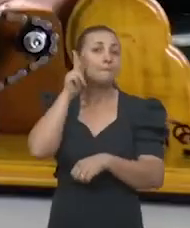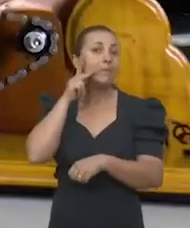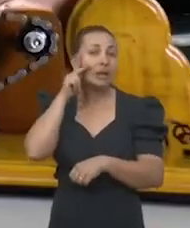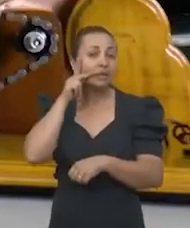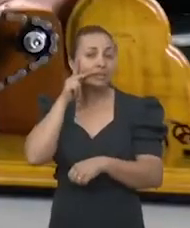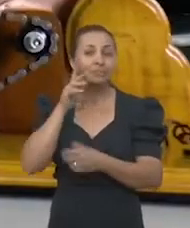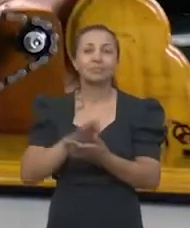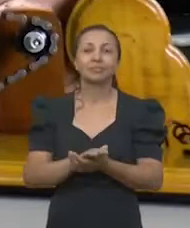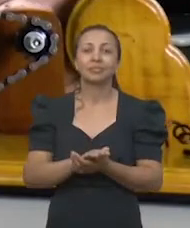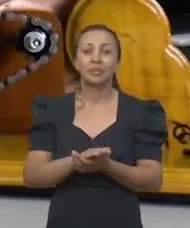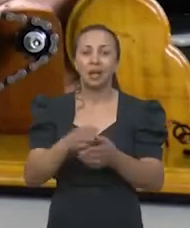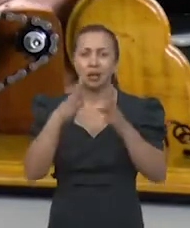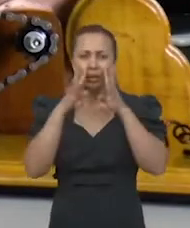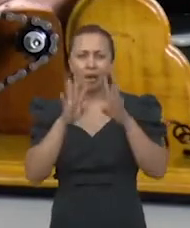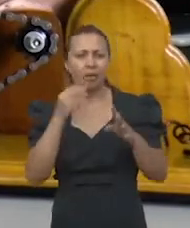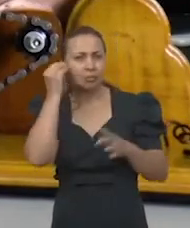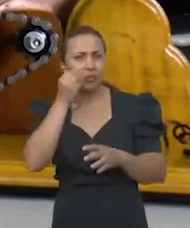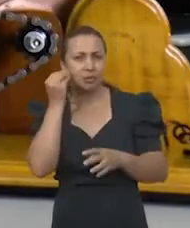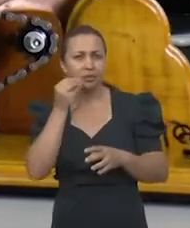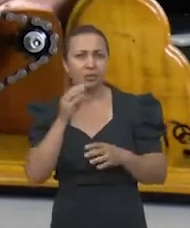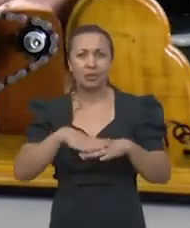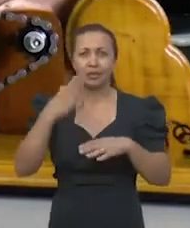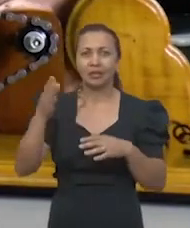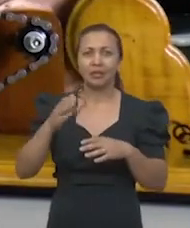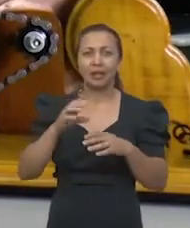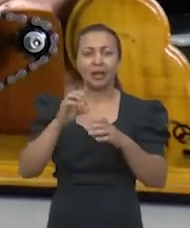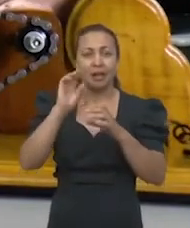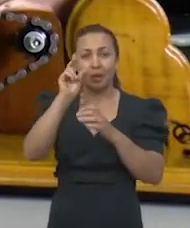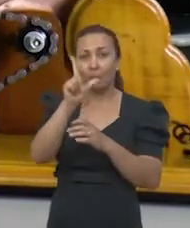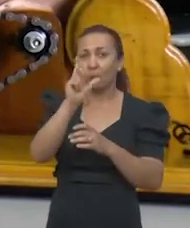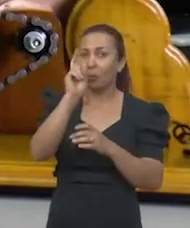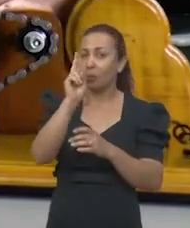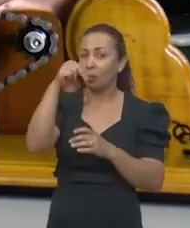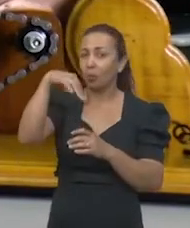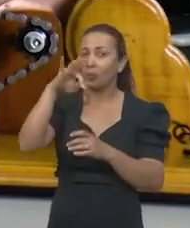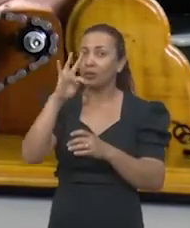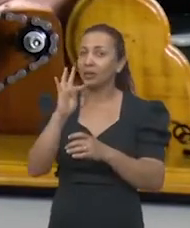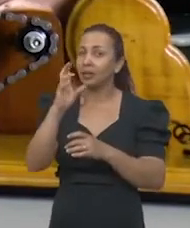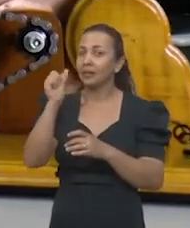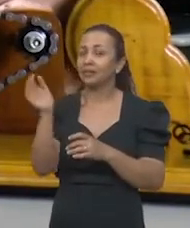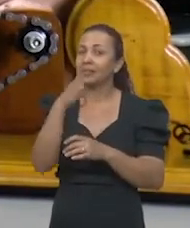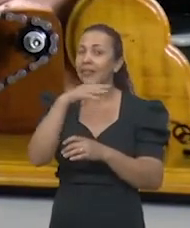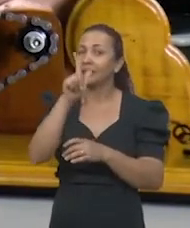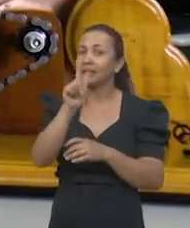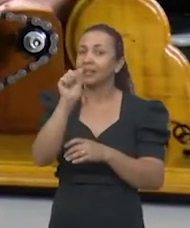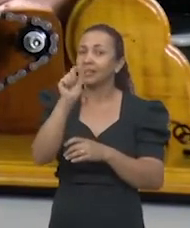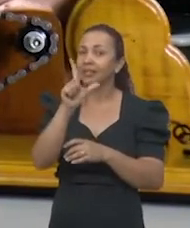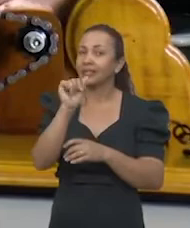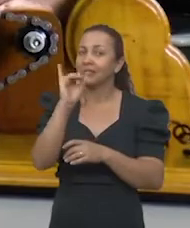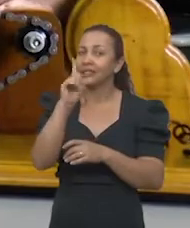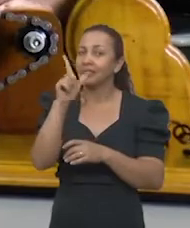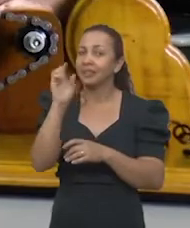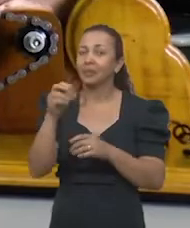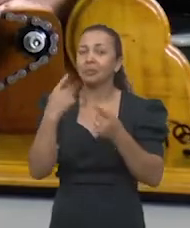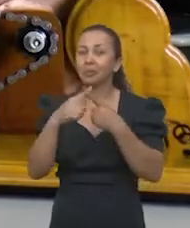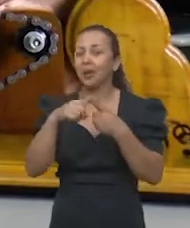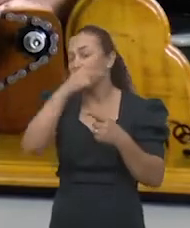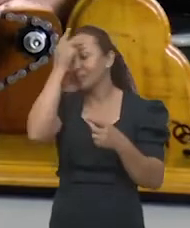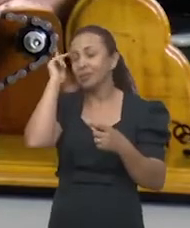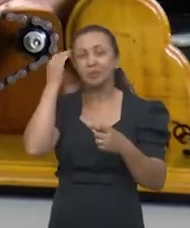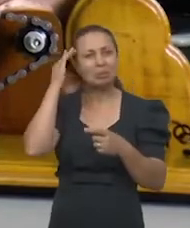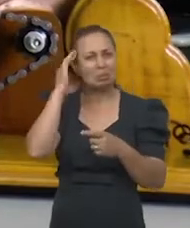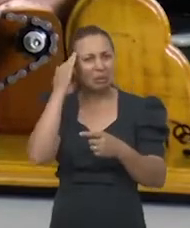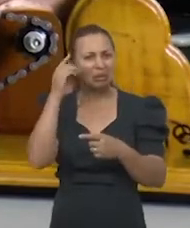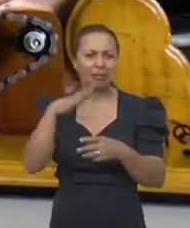dos nossos experimentos que eu acho que chama mais atenção é a luneta do Galileu, né? Primeiro porque é onde todo mundo acha que começou a